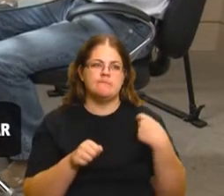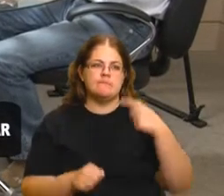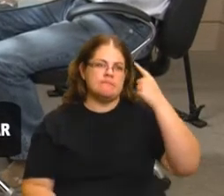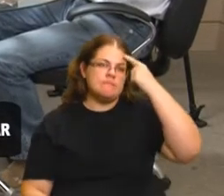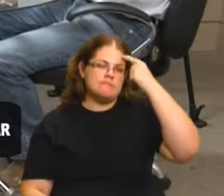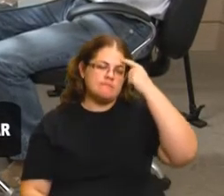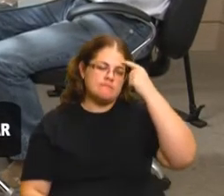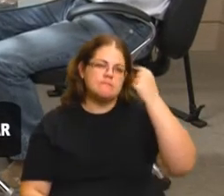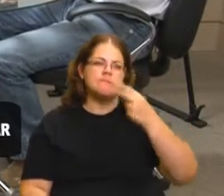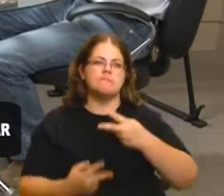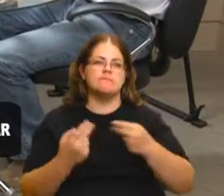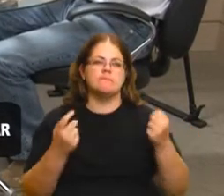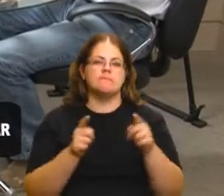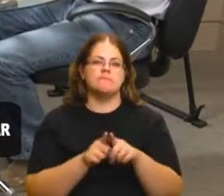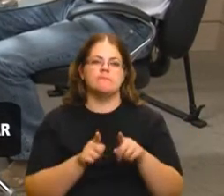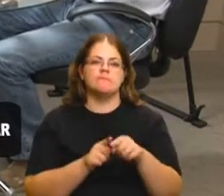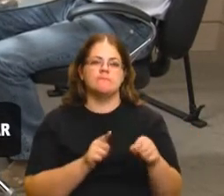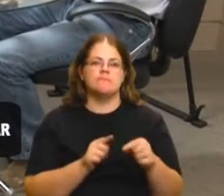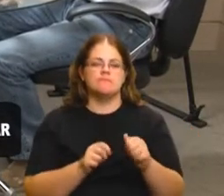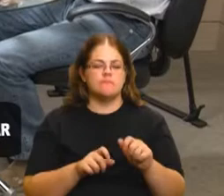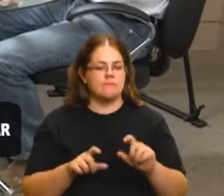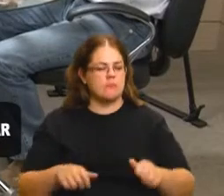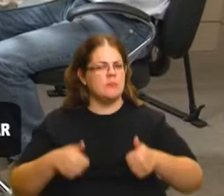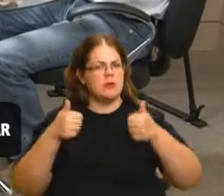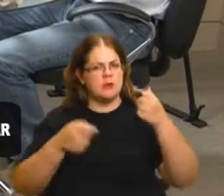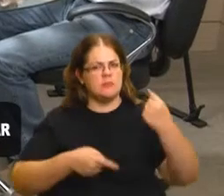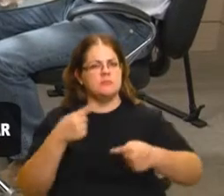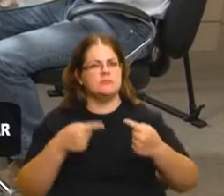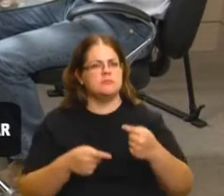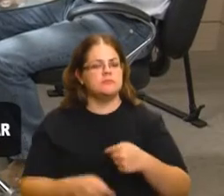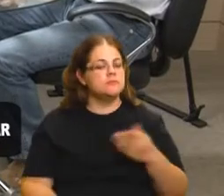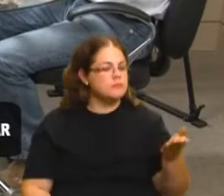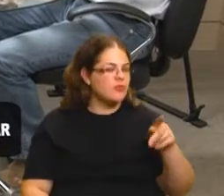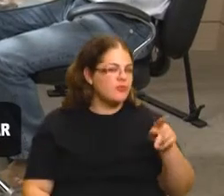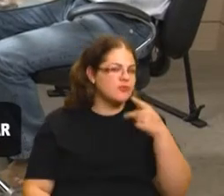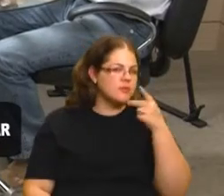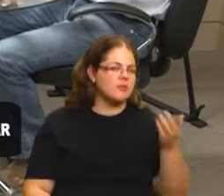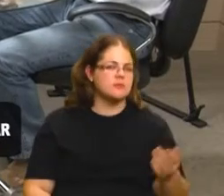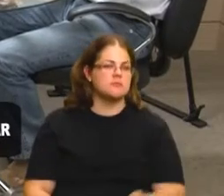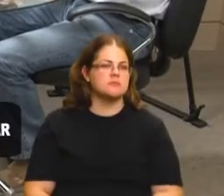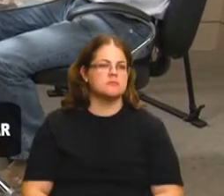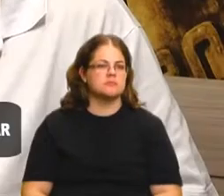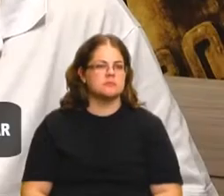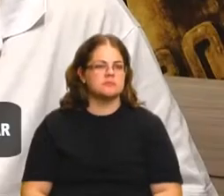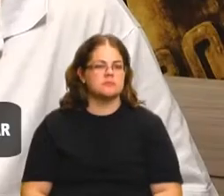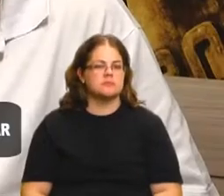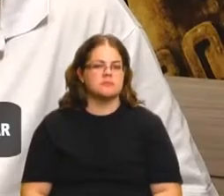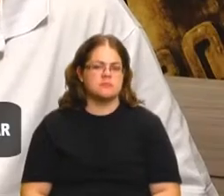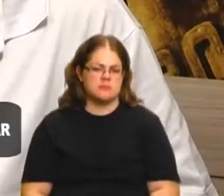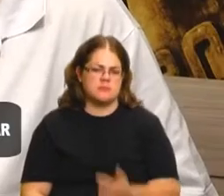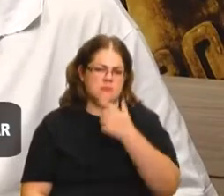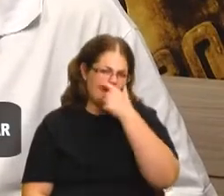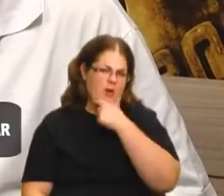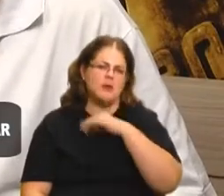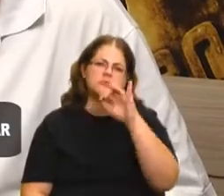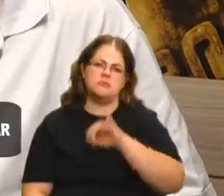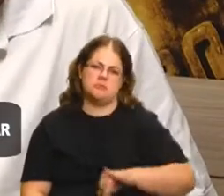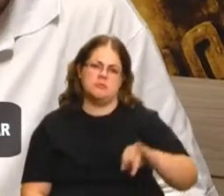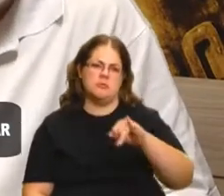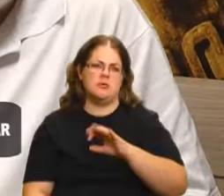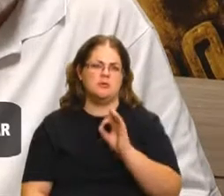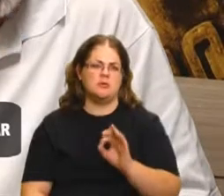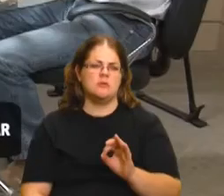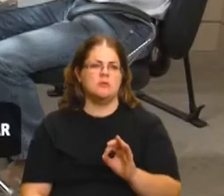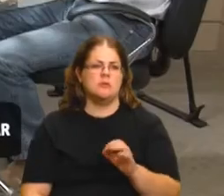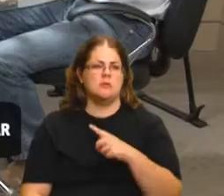que pensar, identificar outros elementos e ampliar esse debate. Professor? Bom, eu acho extremamente importante a que nossa se